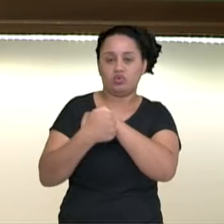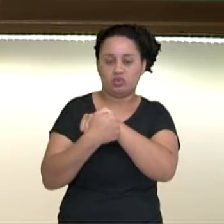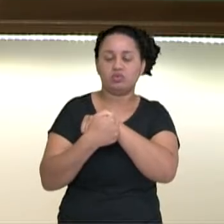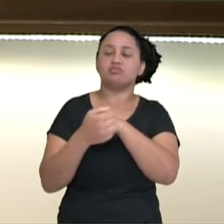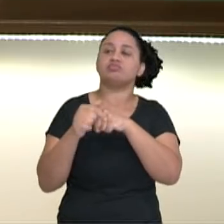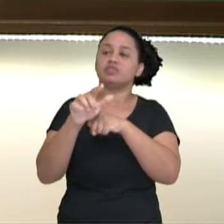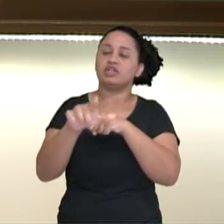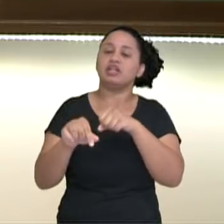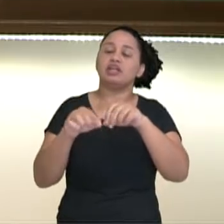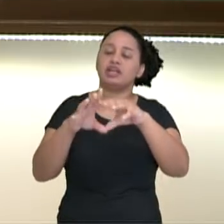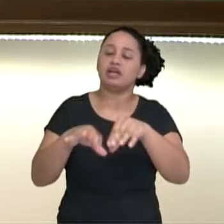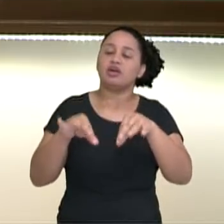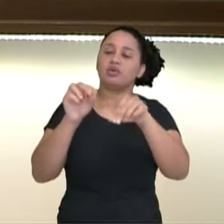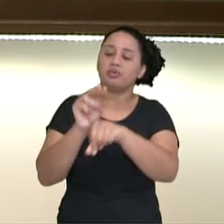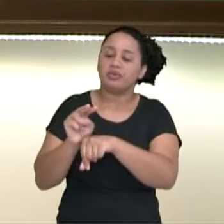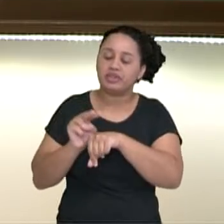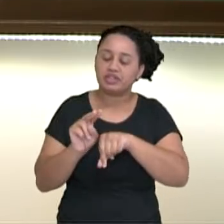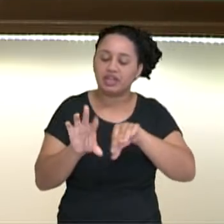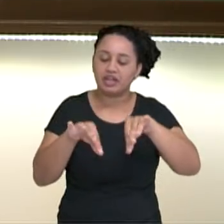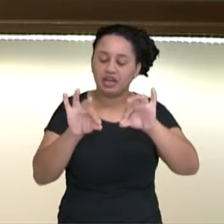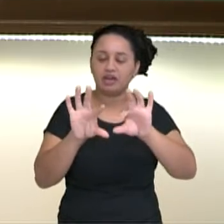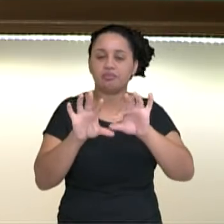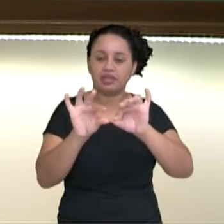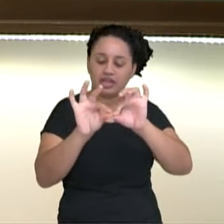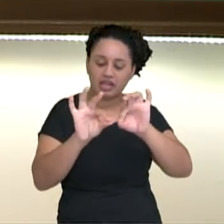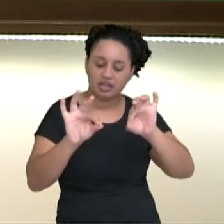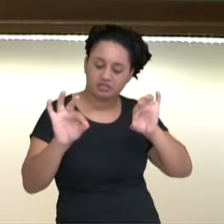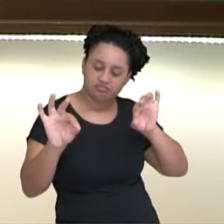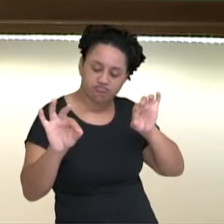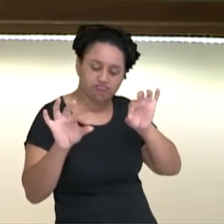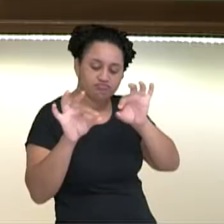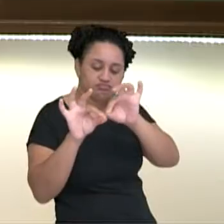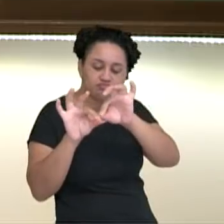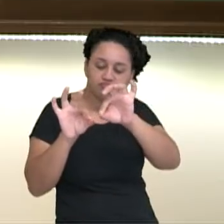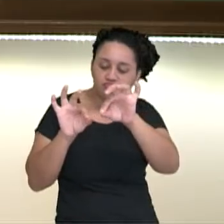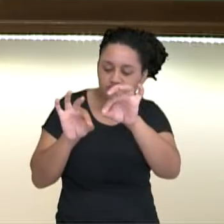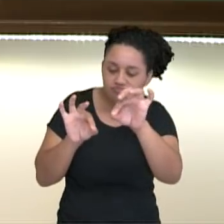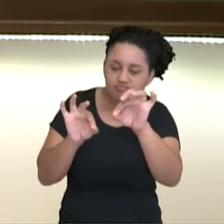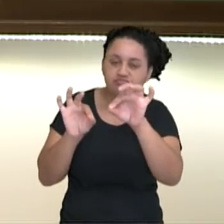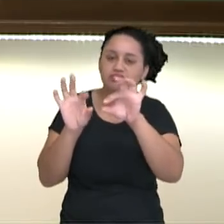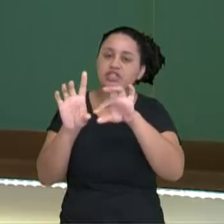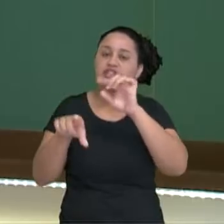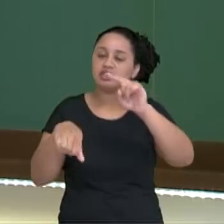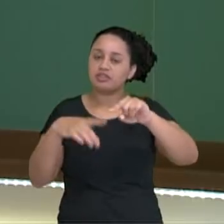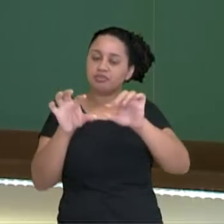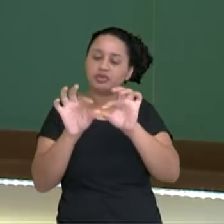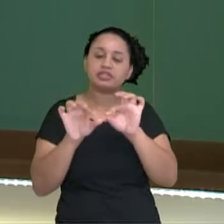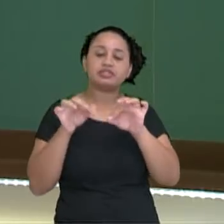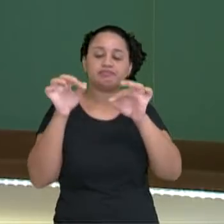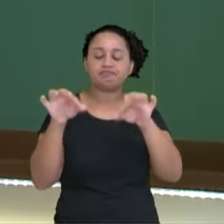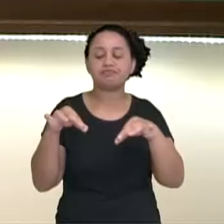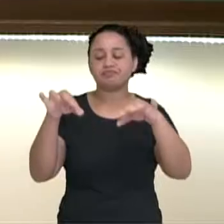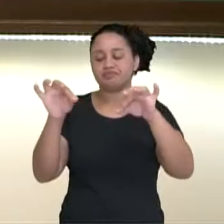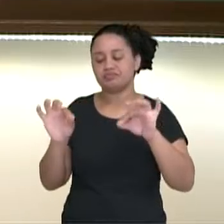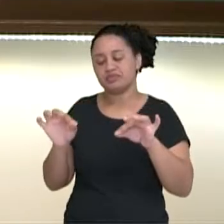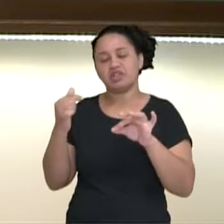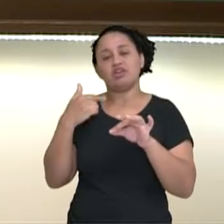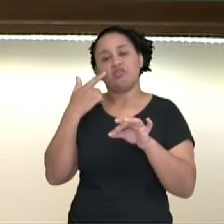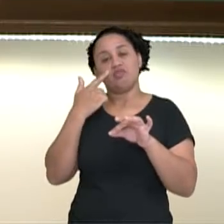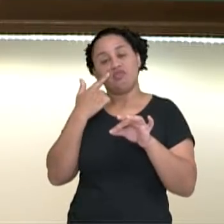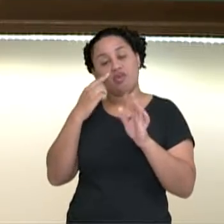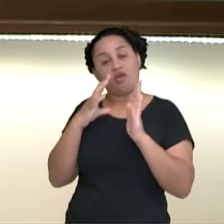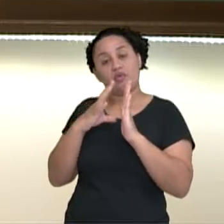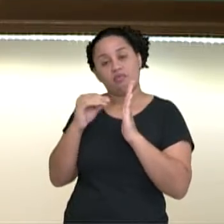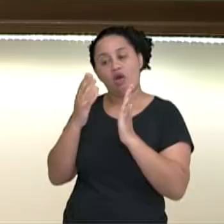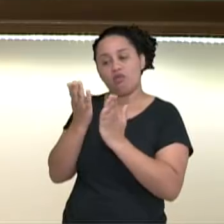ele ia tratar o couro, ele ia tirar medidas do sapato, ele depois dessas medidas, ele ia ver o molde, ver se